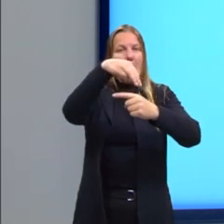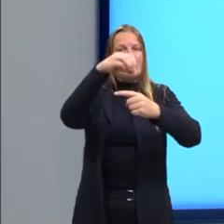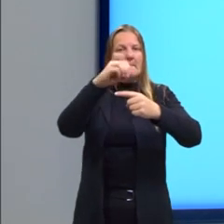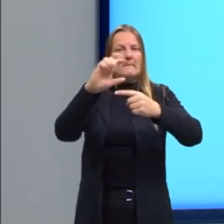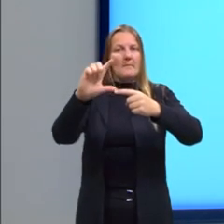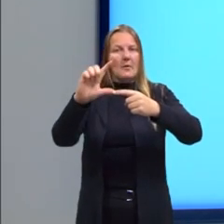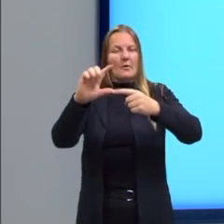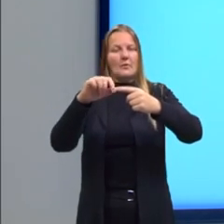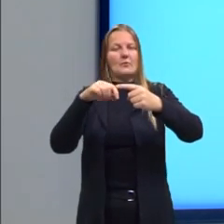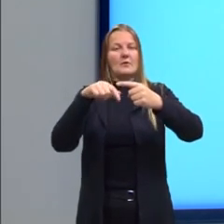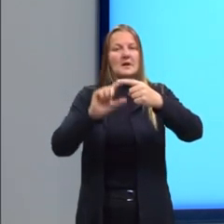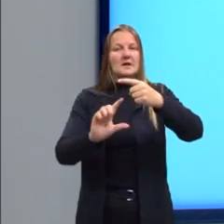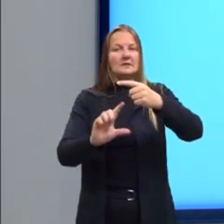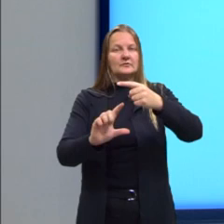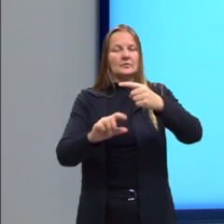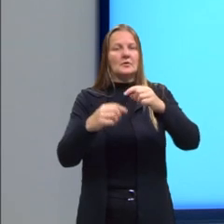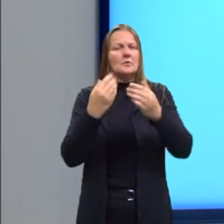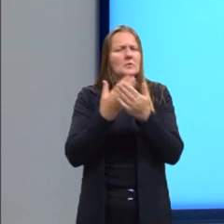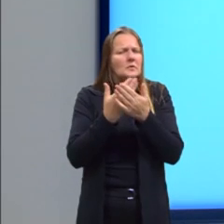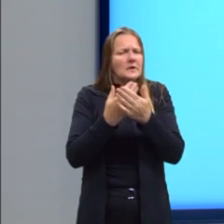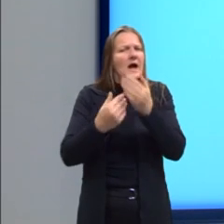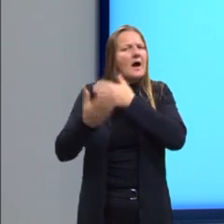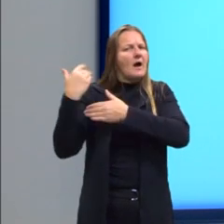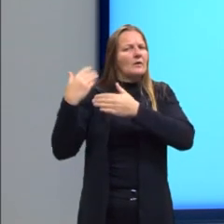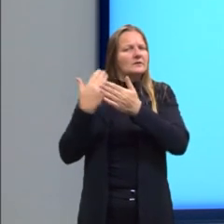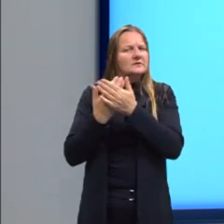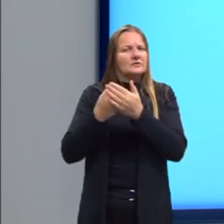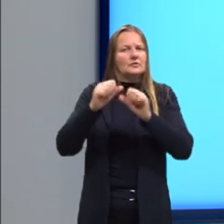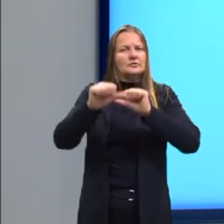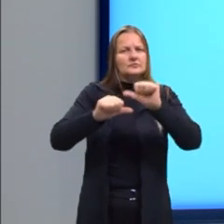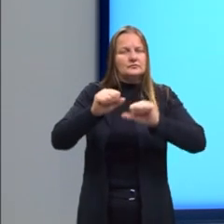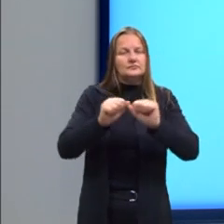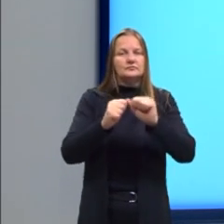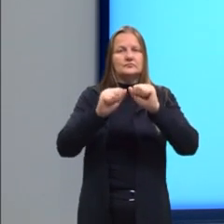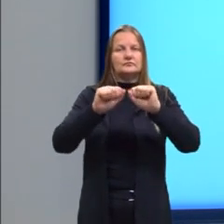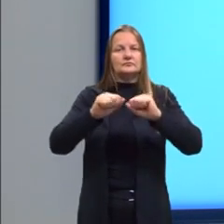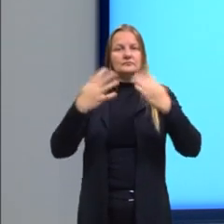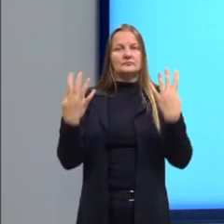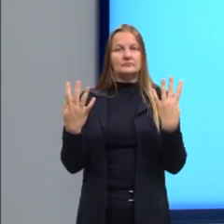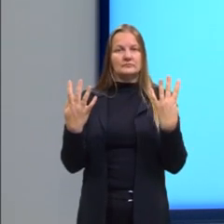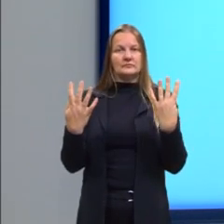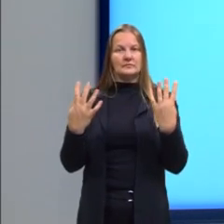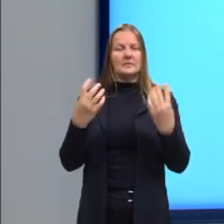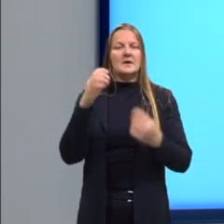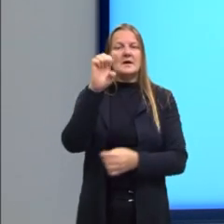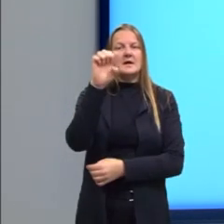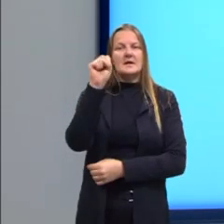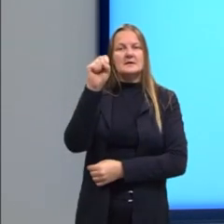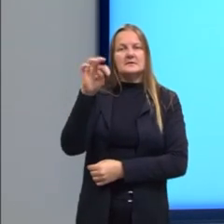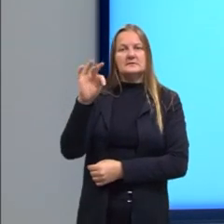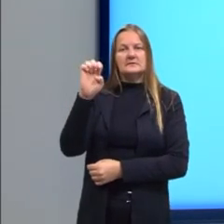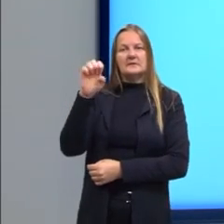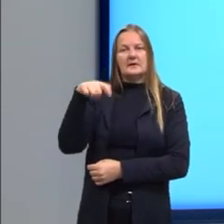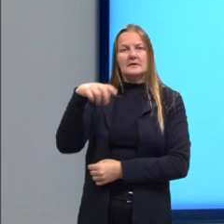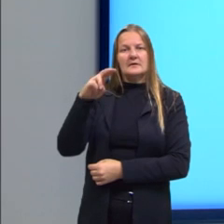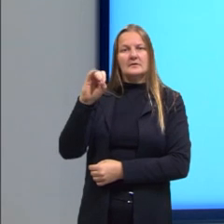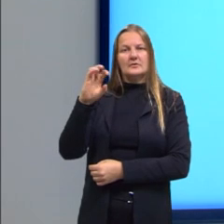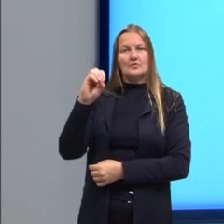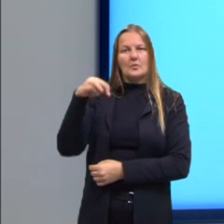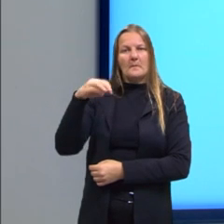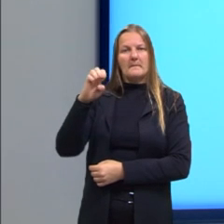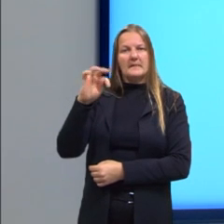nas aulas de estequiometria de soluções a gente apresenta os cálculos lá de como transformar os outros valores em mol por litro